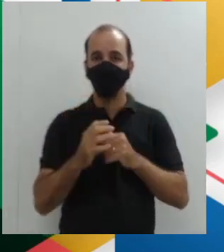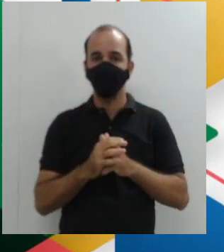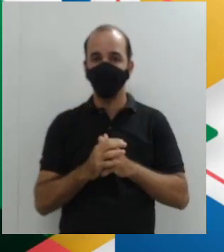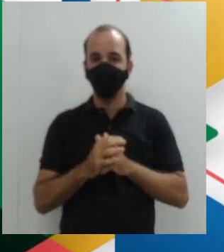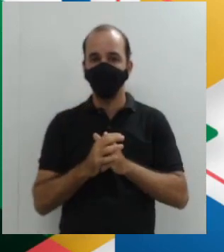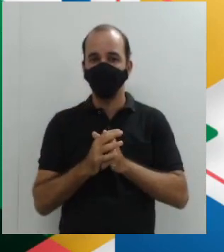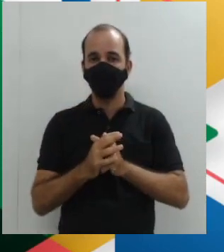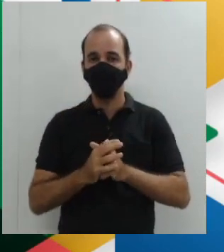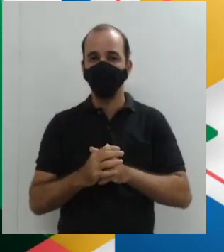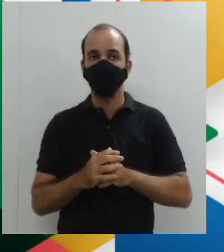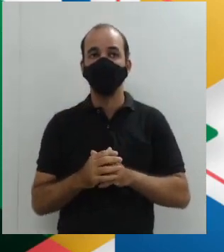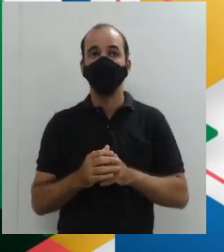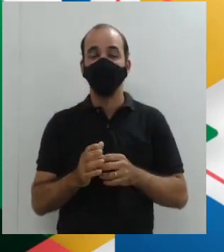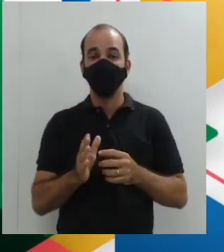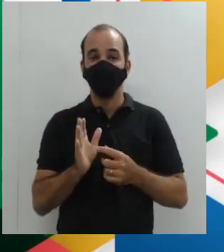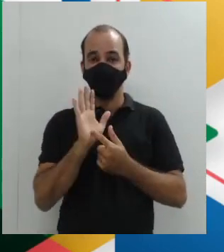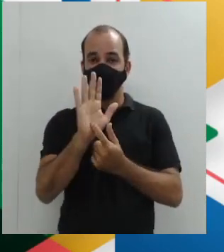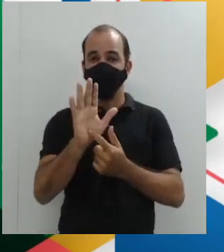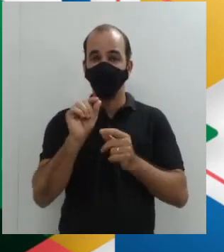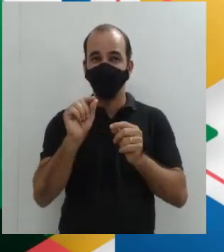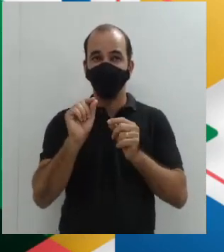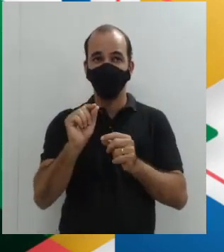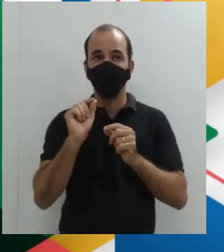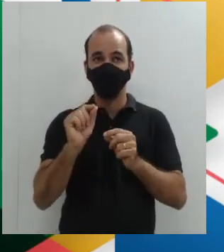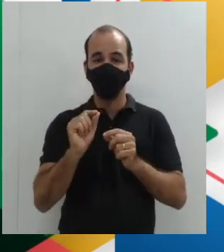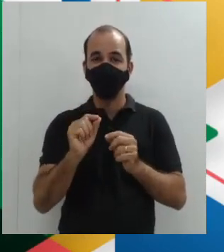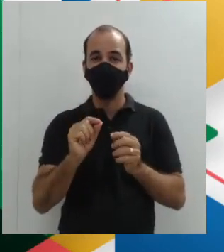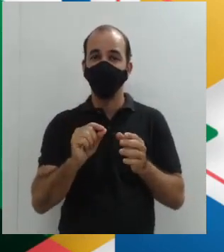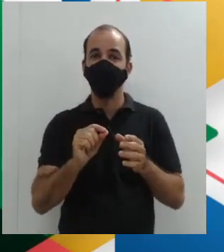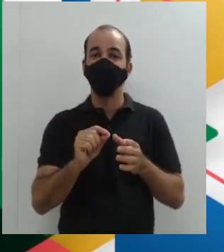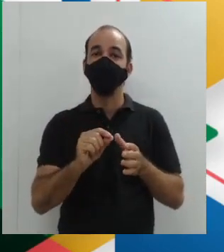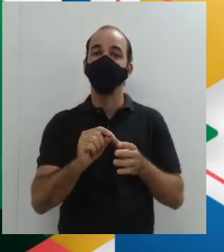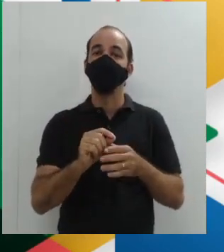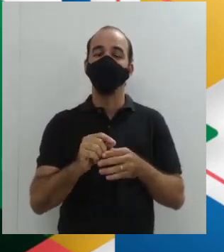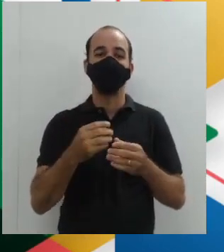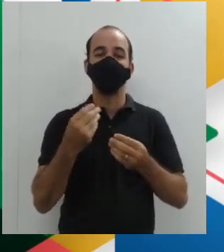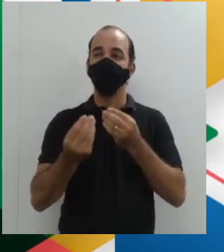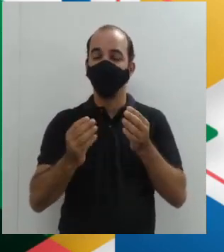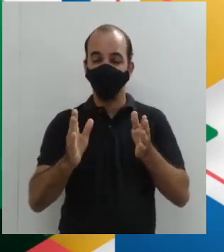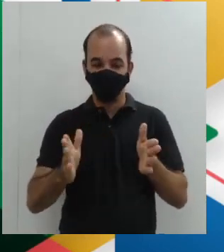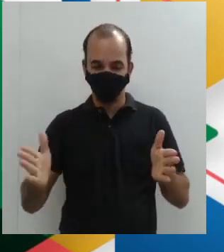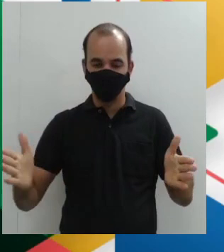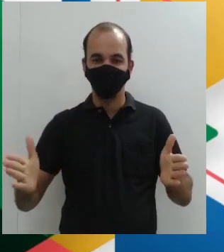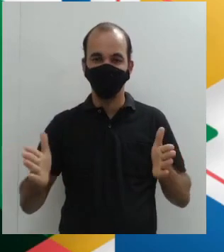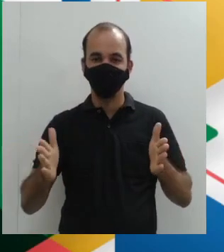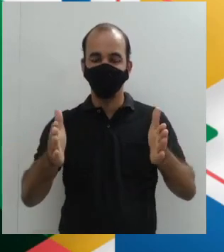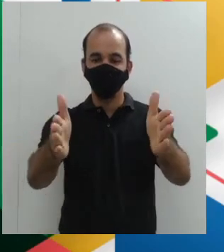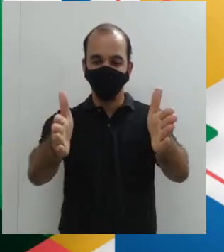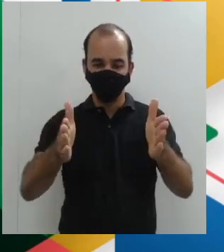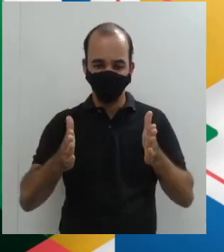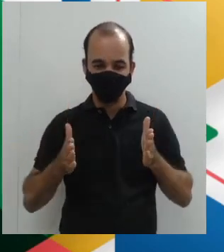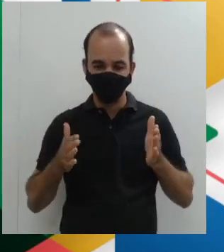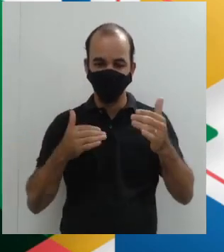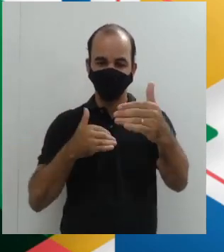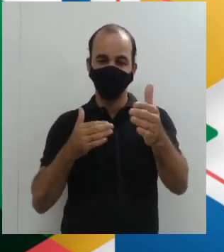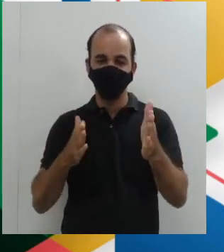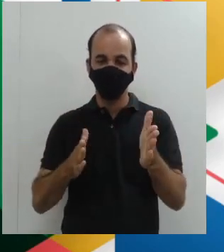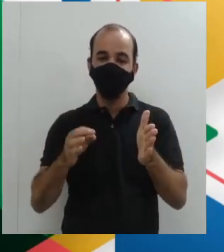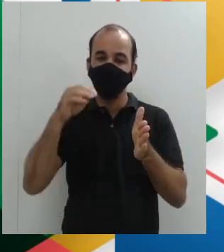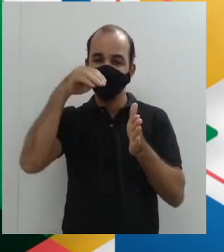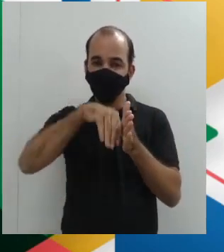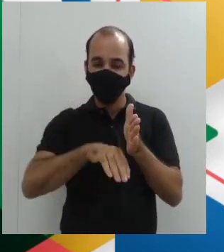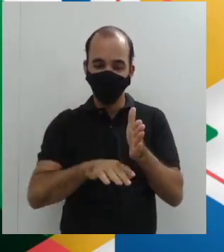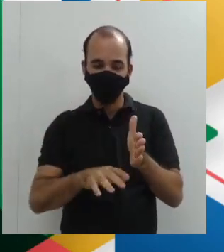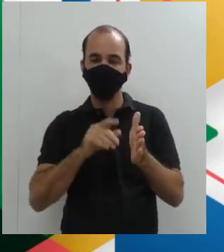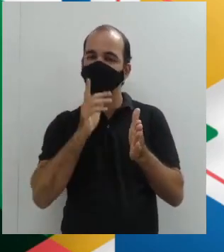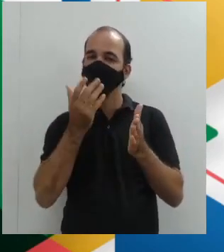Vou definir com vocês a ideia do volume de um paralelepípedo. Para isso eu preciso compreender aqui o volume de um